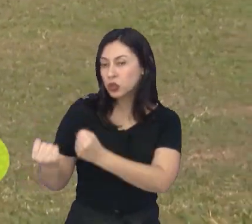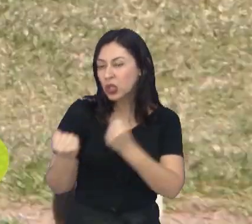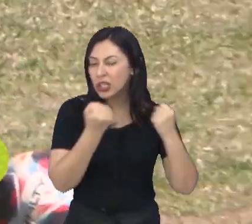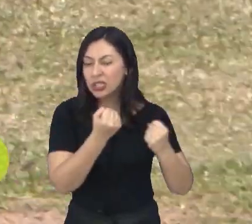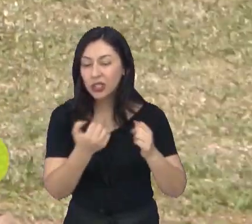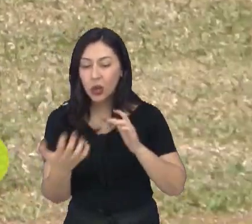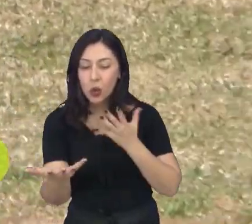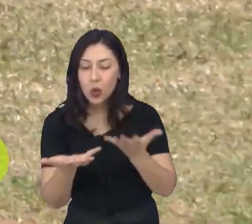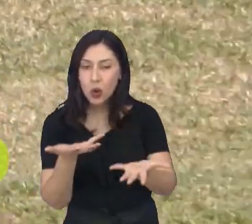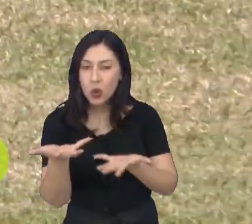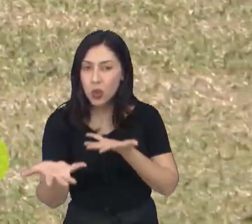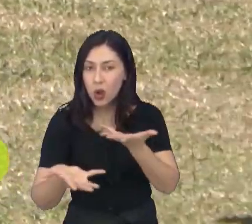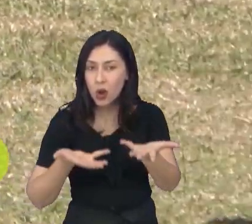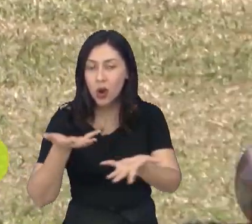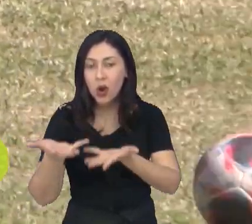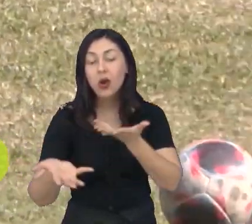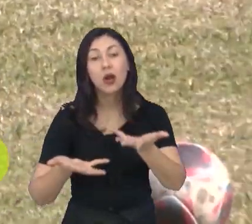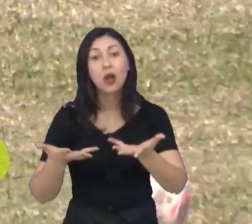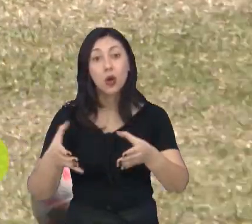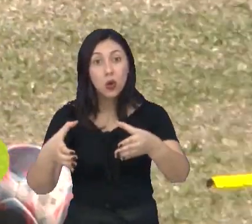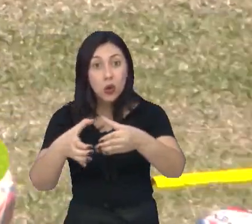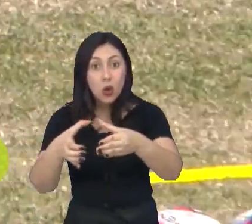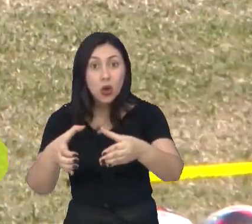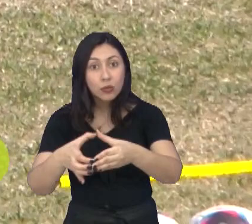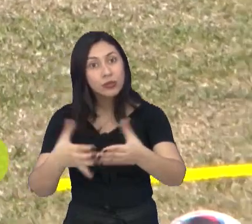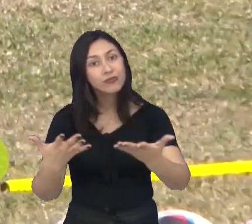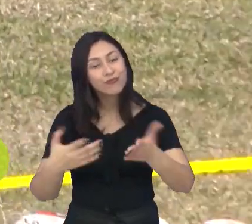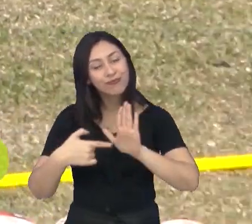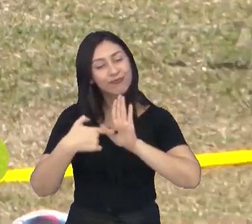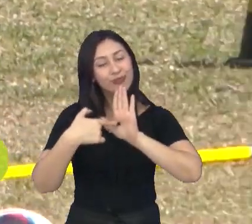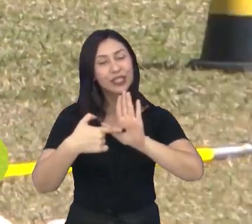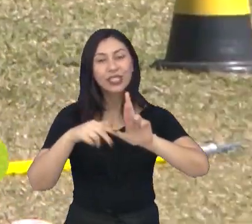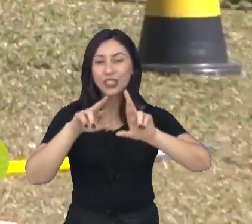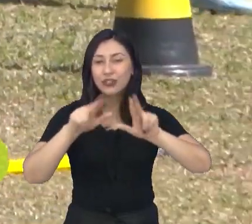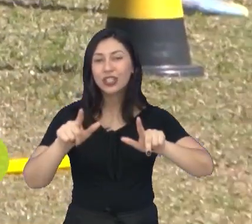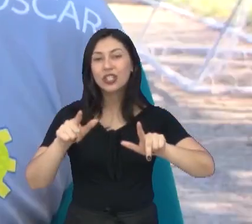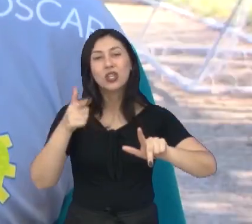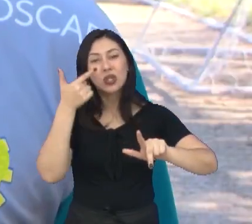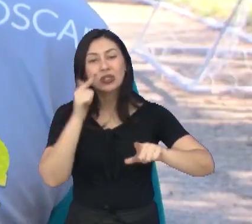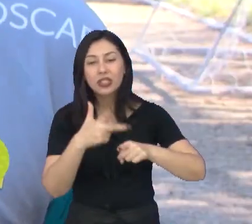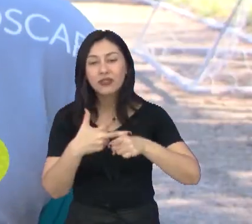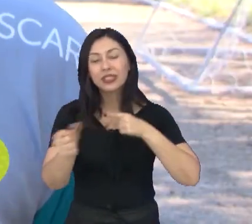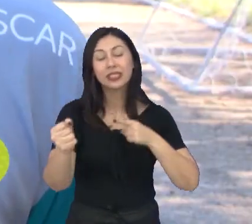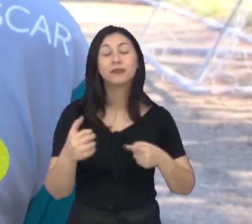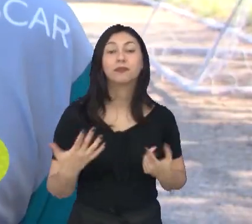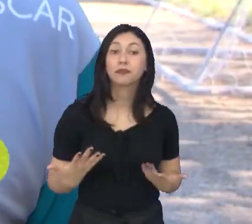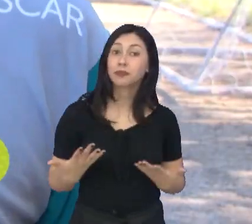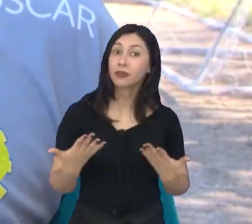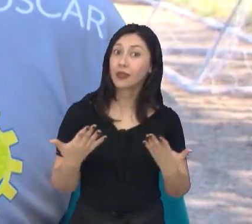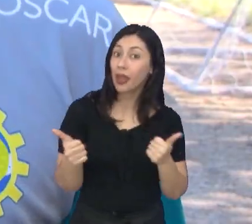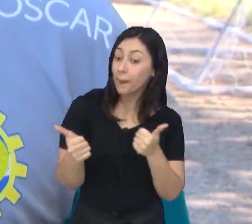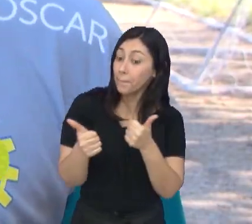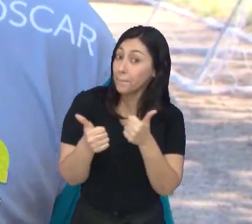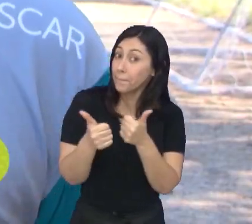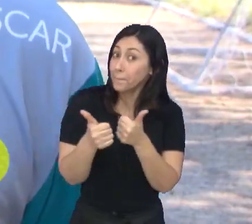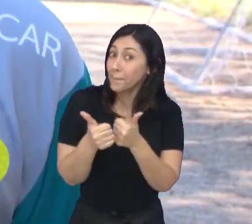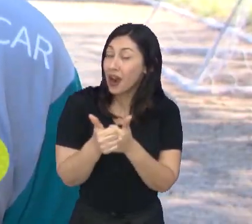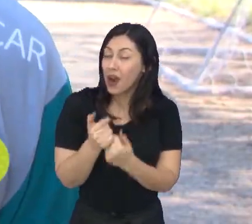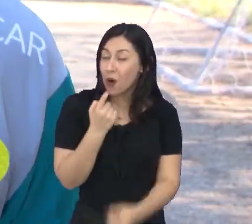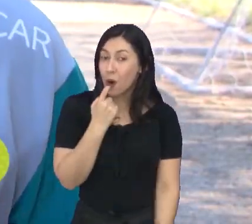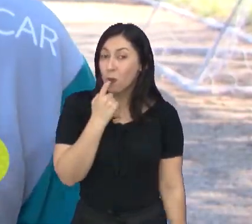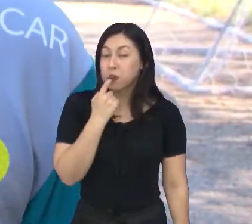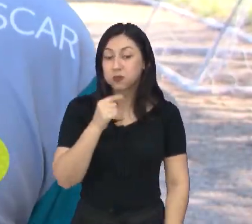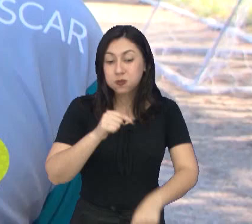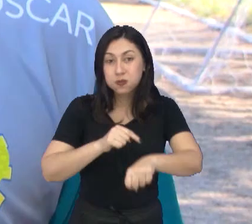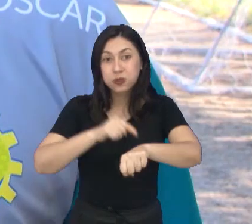campo vai fazer a diferença para o time sair do Martins Pereira classificado. Está chegando aquele momento mais gostoso, que é o